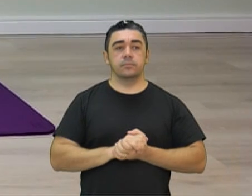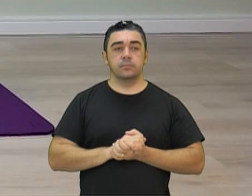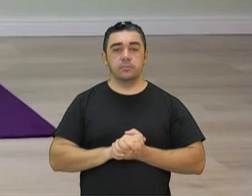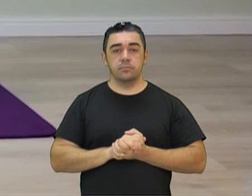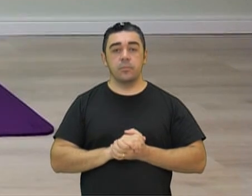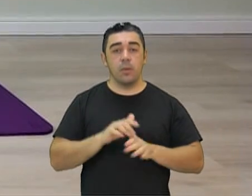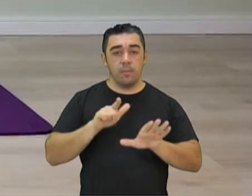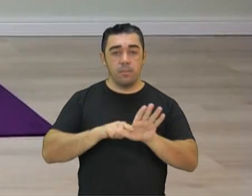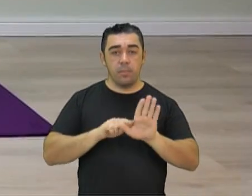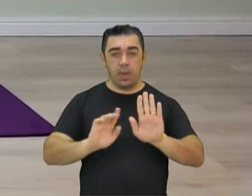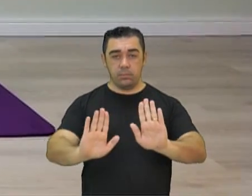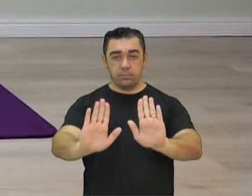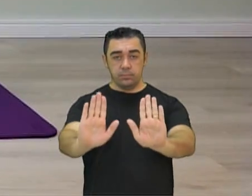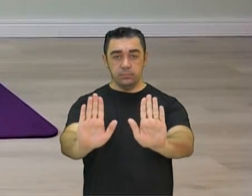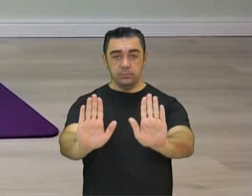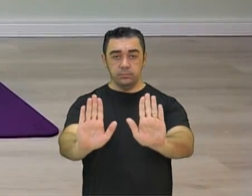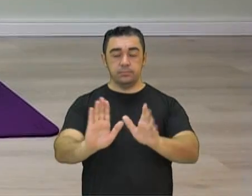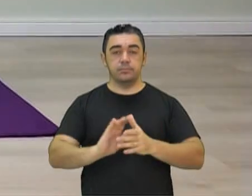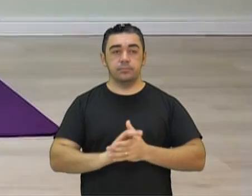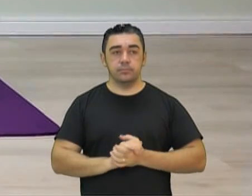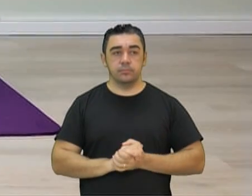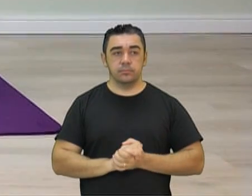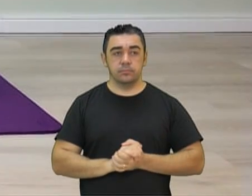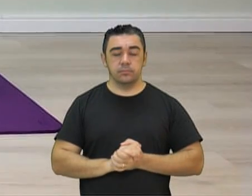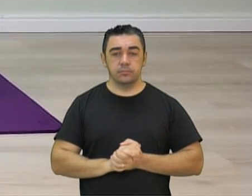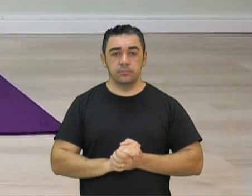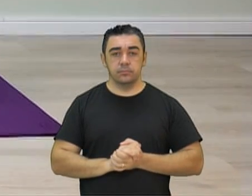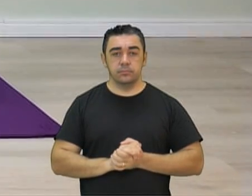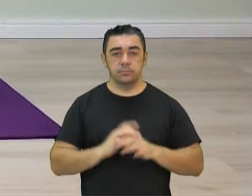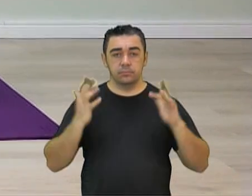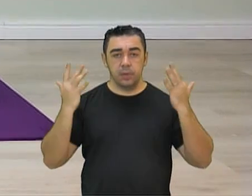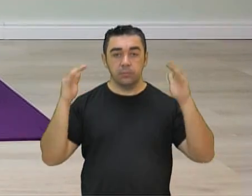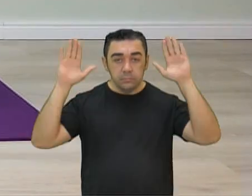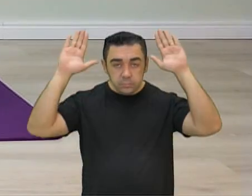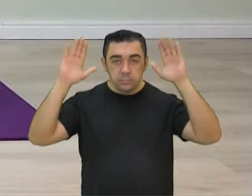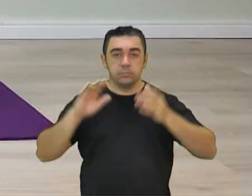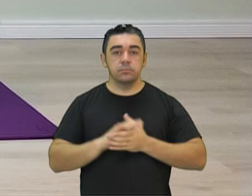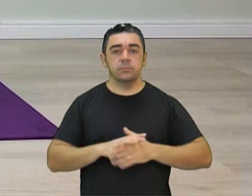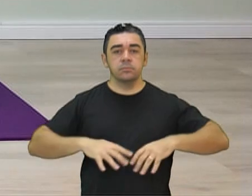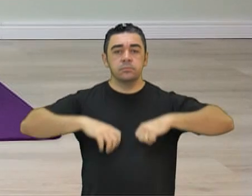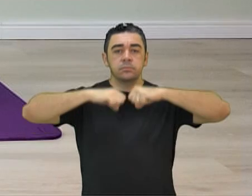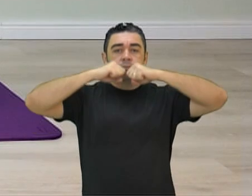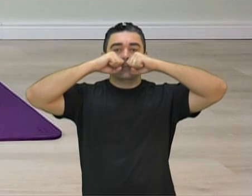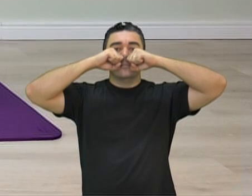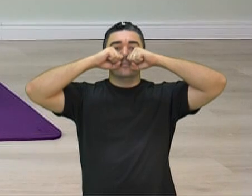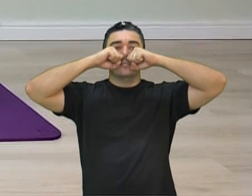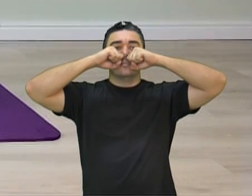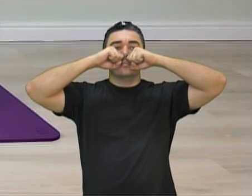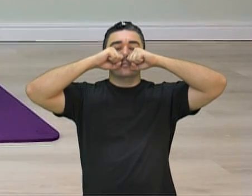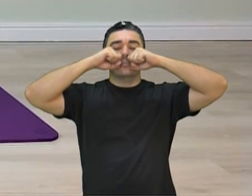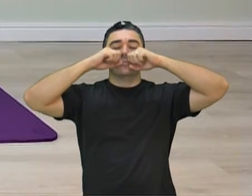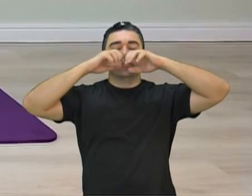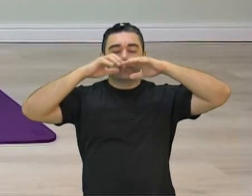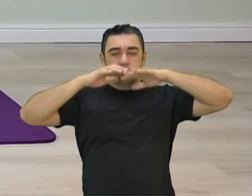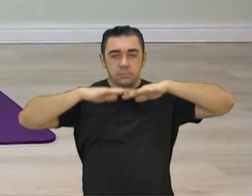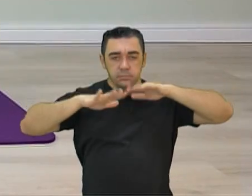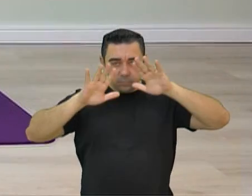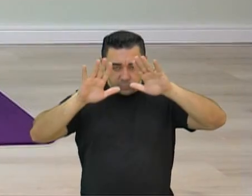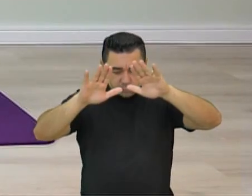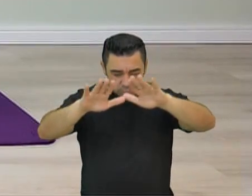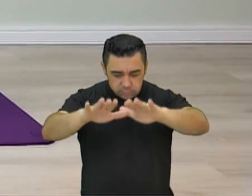para cima. Eleva o braço. Respira. E solta o seu tronco lá na